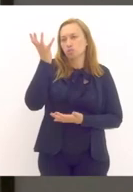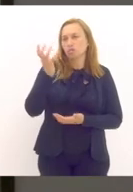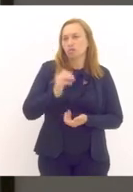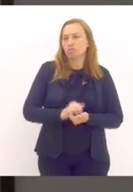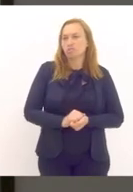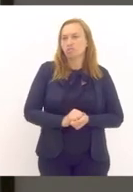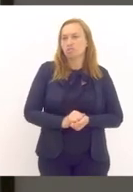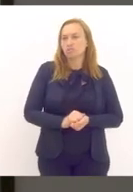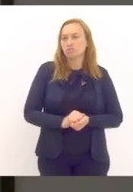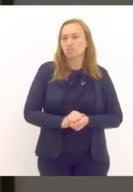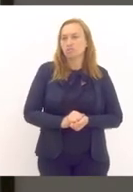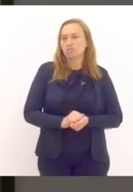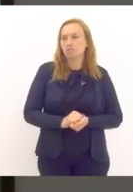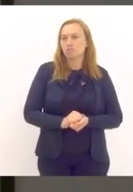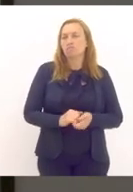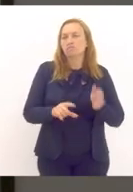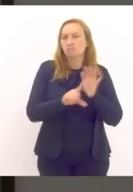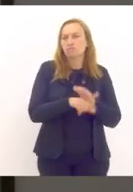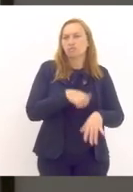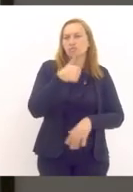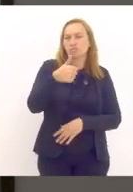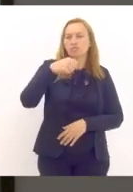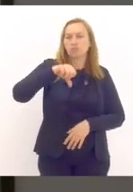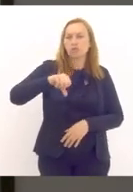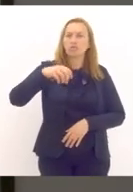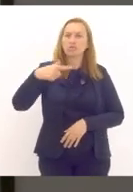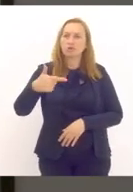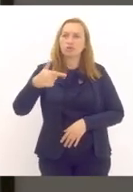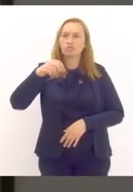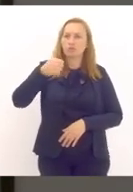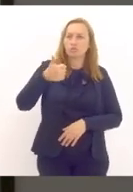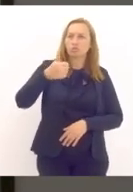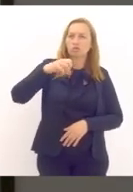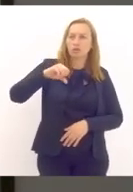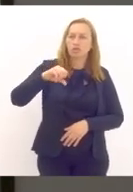nós tivemos os efeitos da Lei 192 e 194.